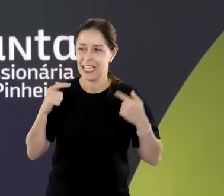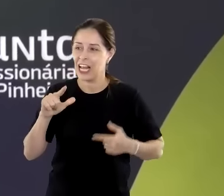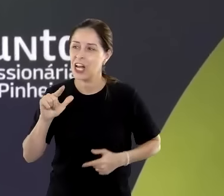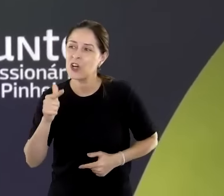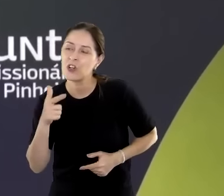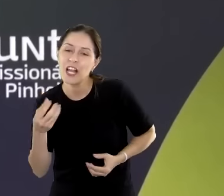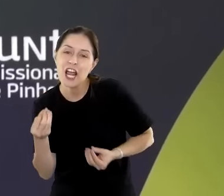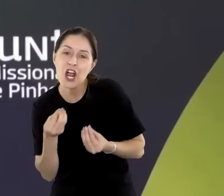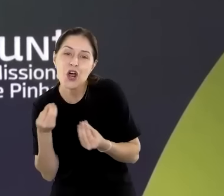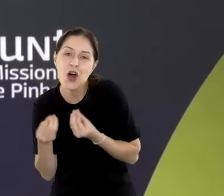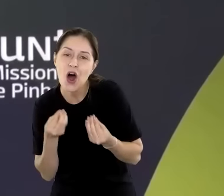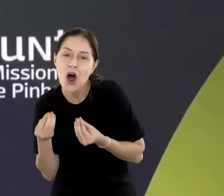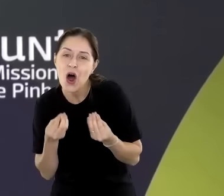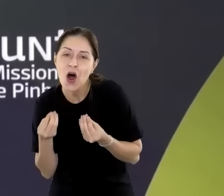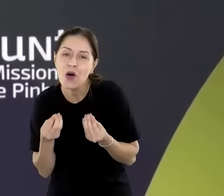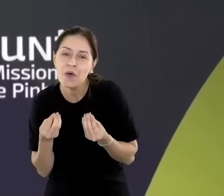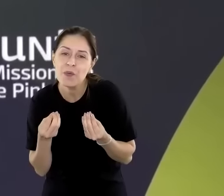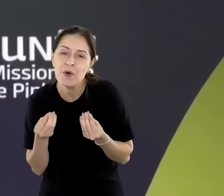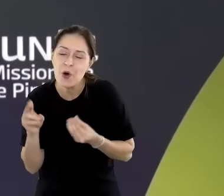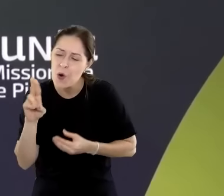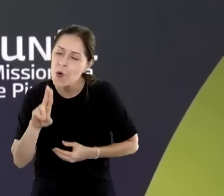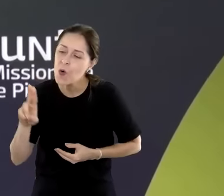Aqui Jesus trabalha o oposto.